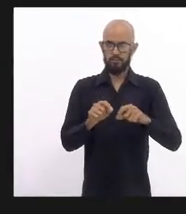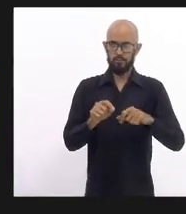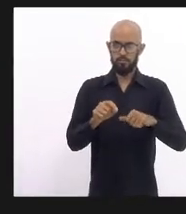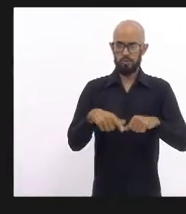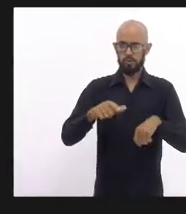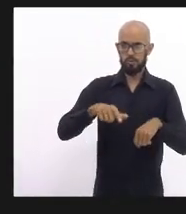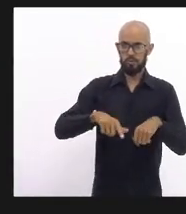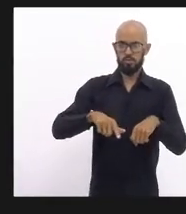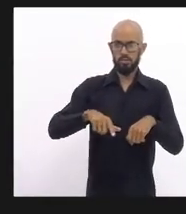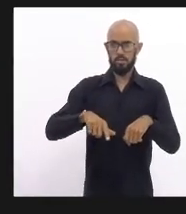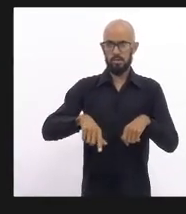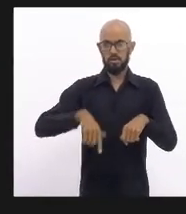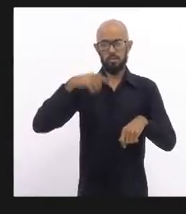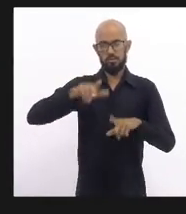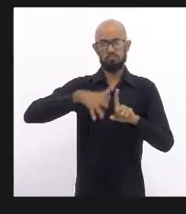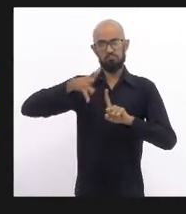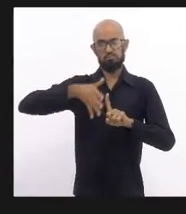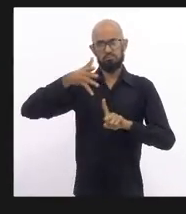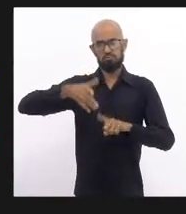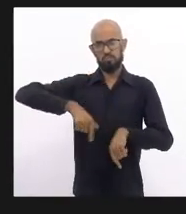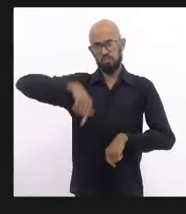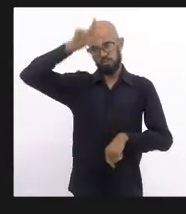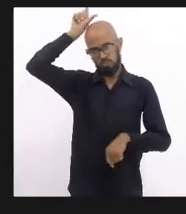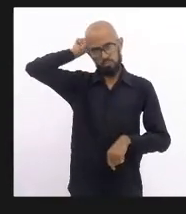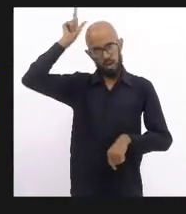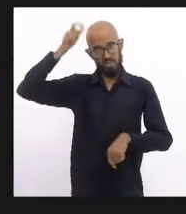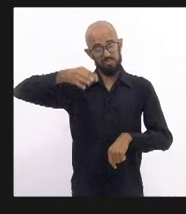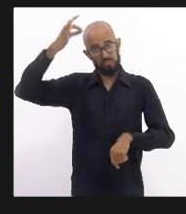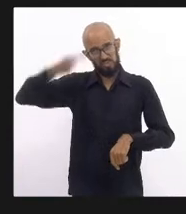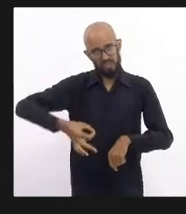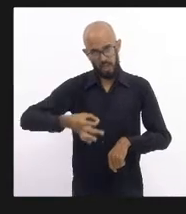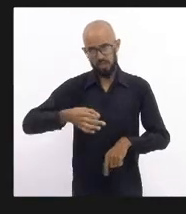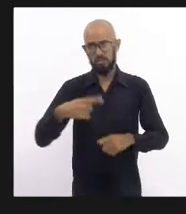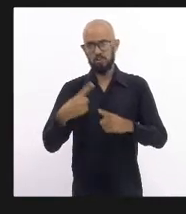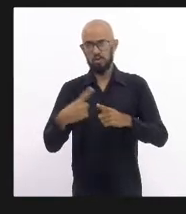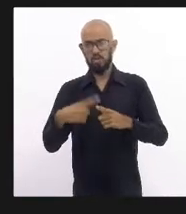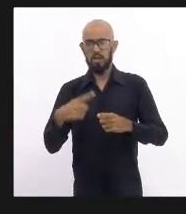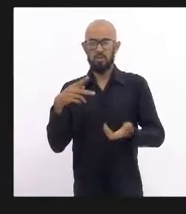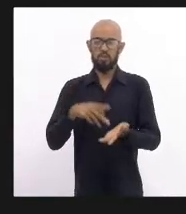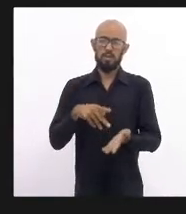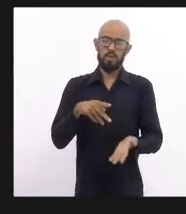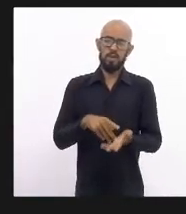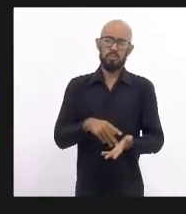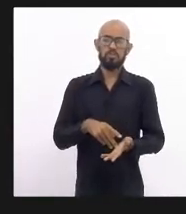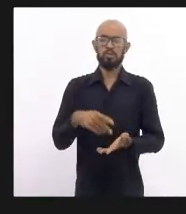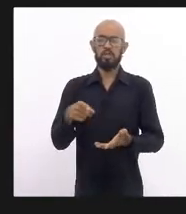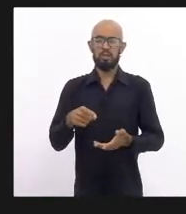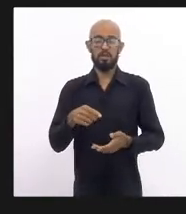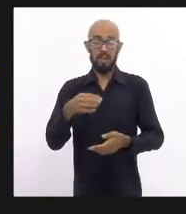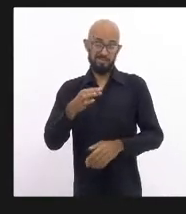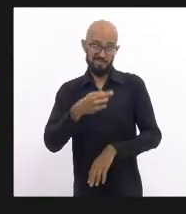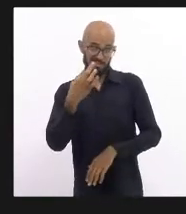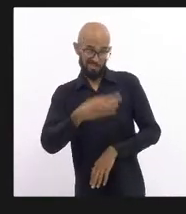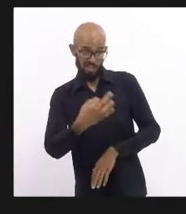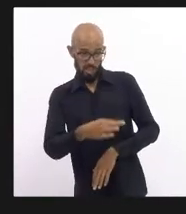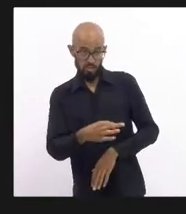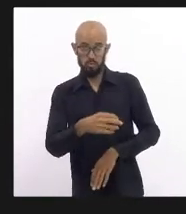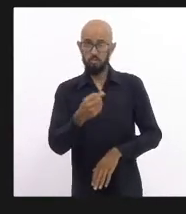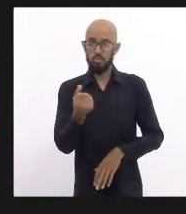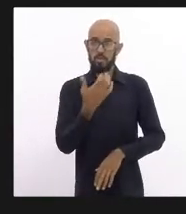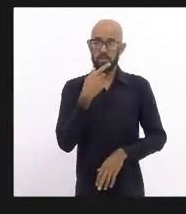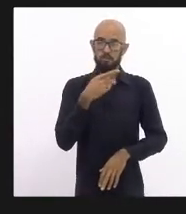são muito precisas. Na realidade, ele é muito assertivo quando diz sobre a necessidade